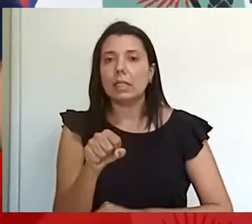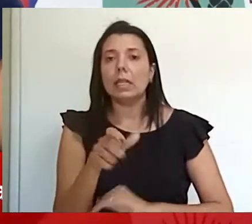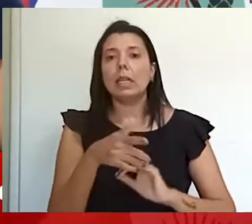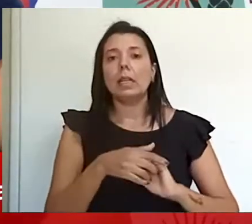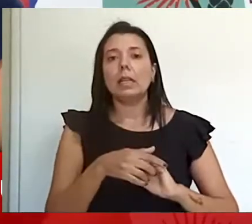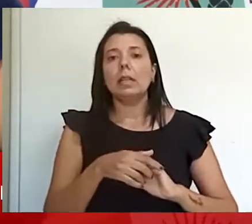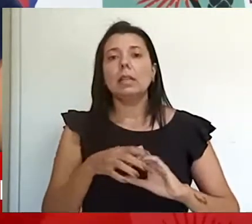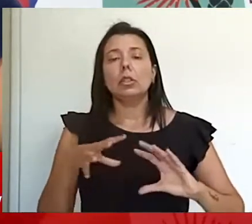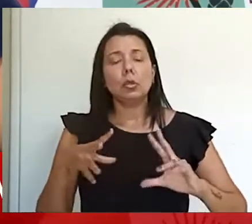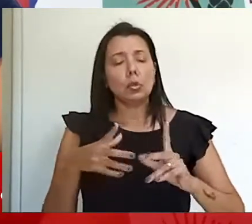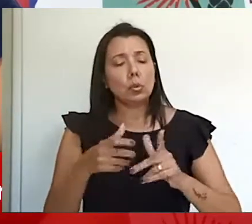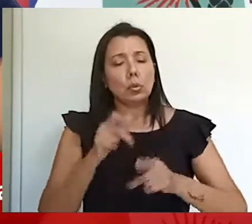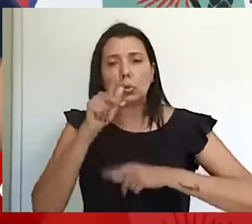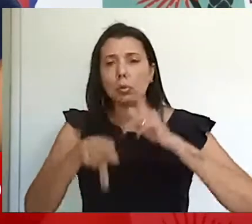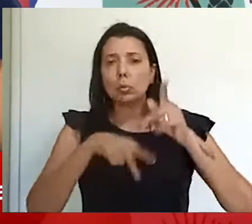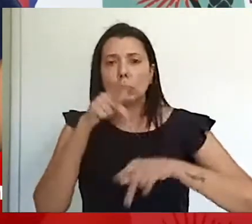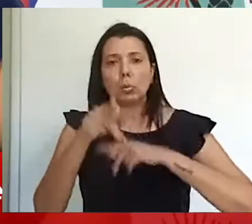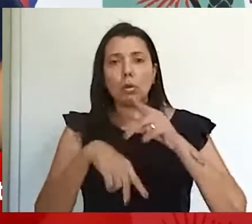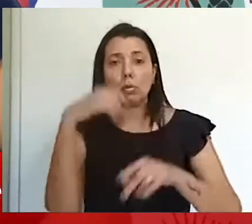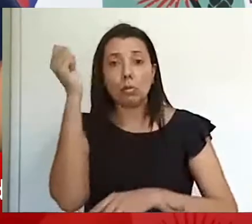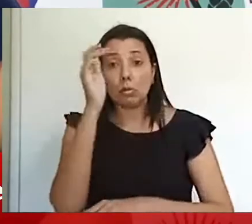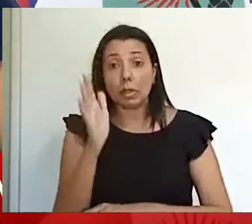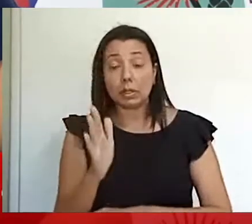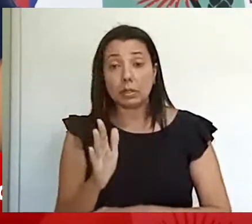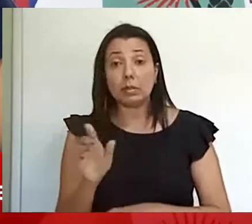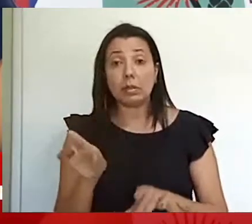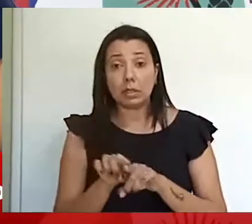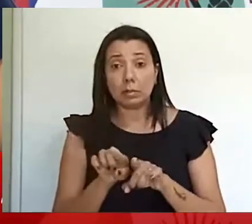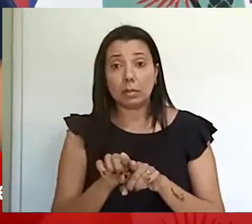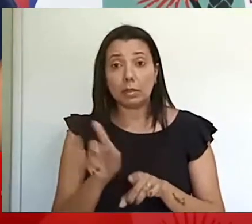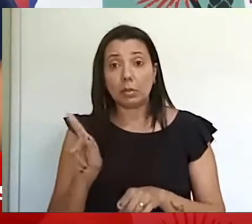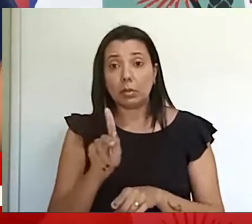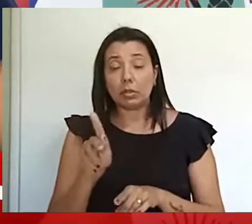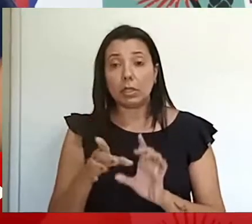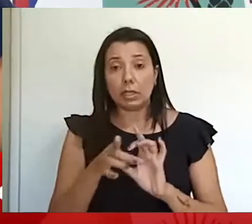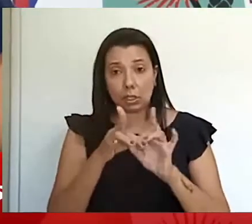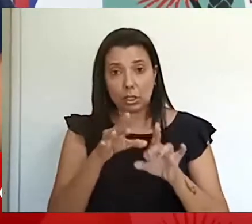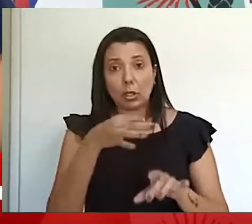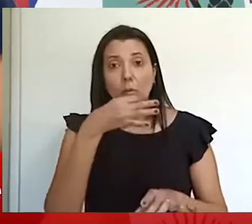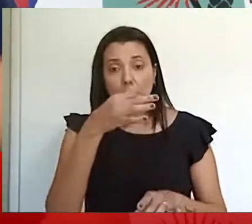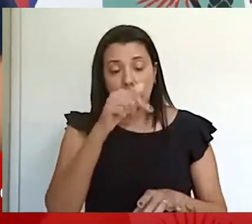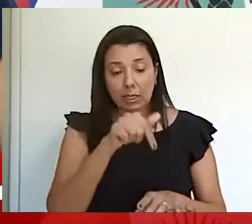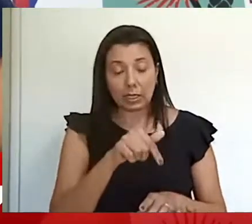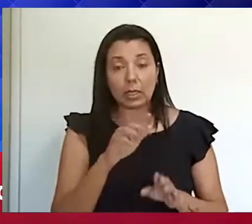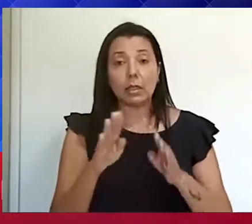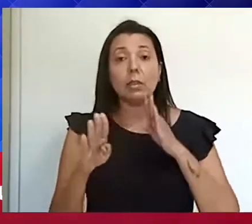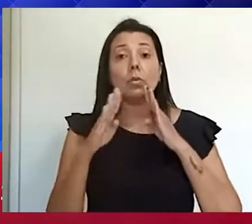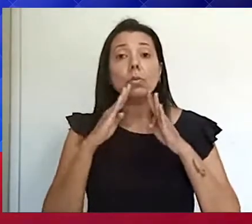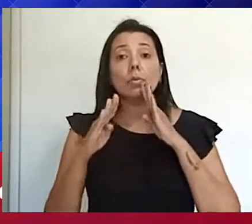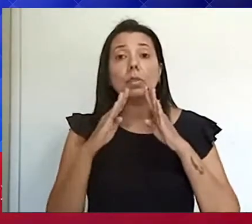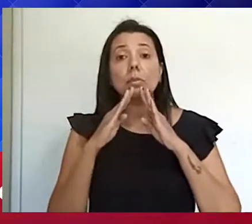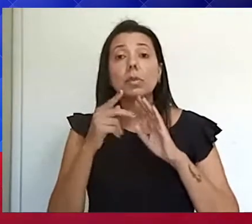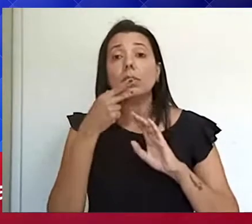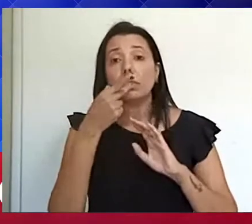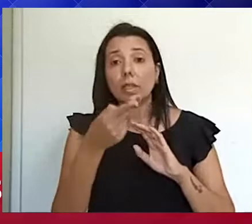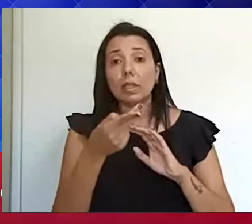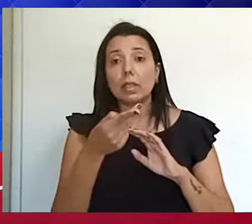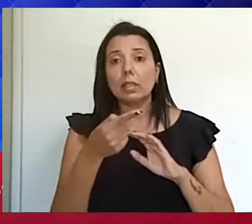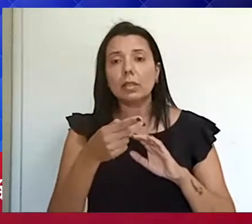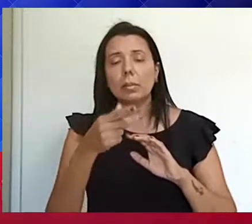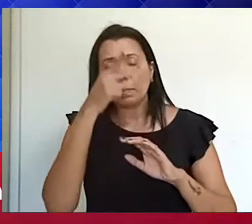povo brasileiro. Então, assim, inclusive, professora Zanetti, deixaram comentários aqui no Facebook, falando, grande militante,